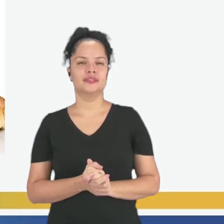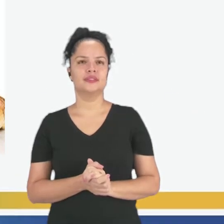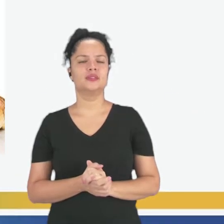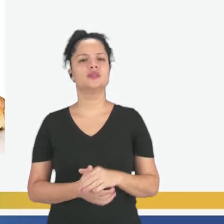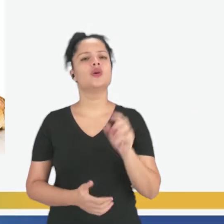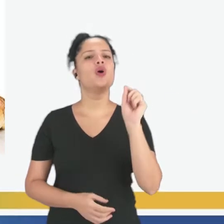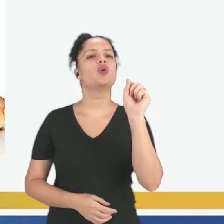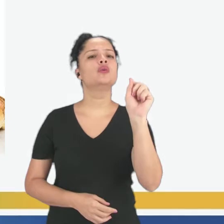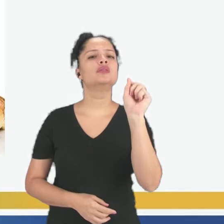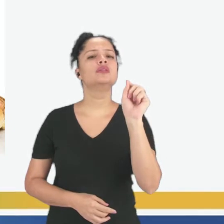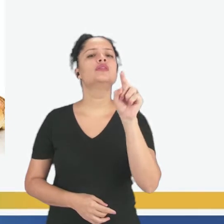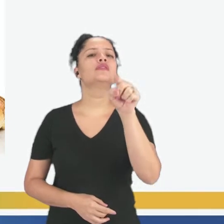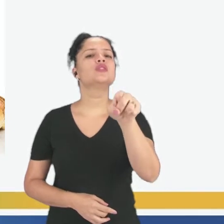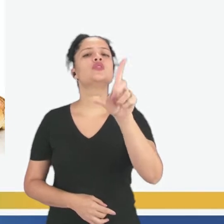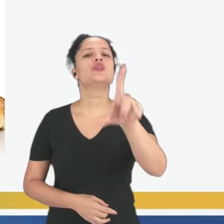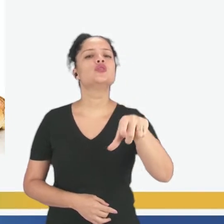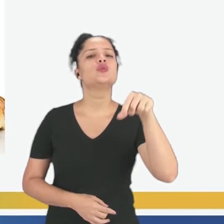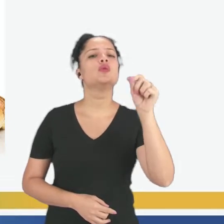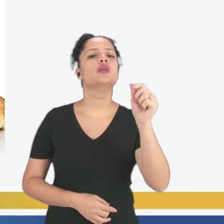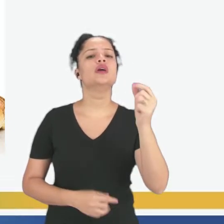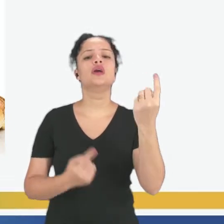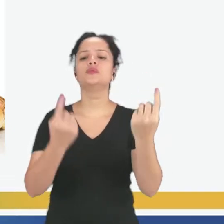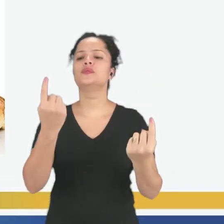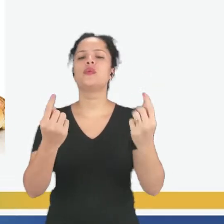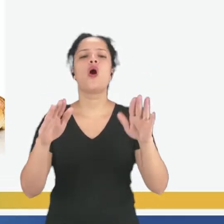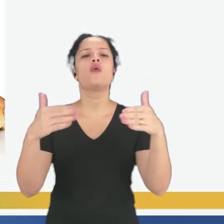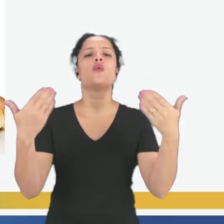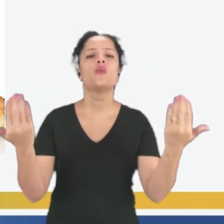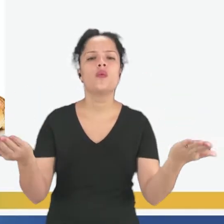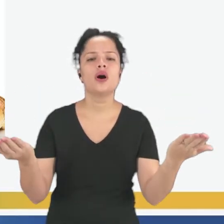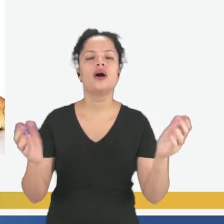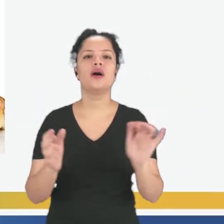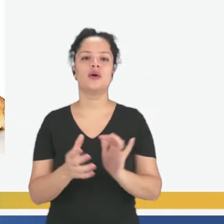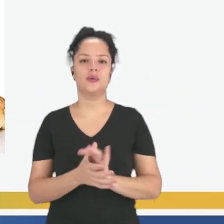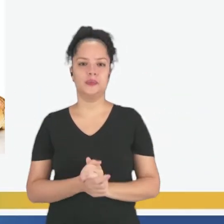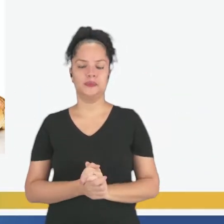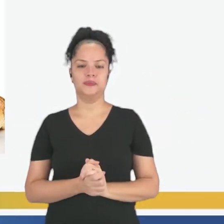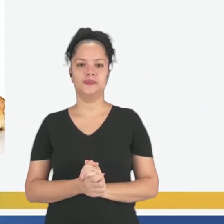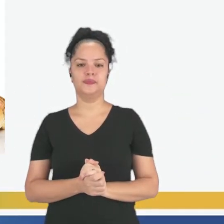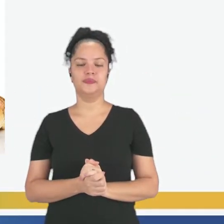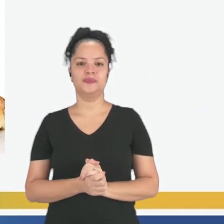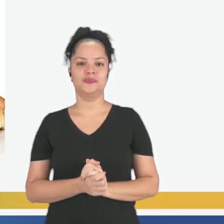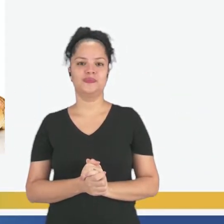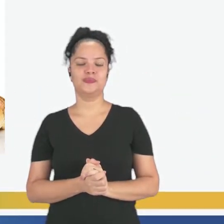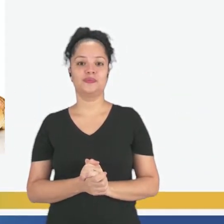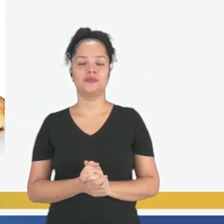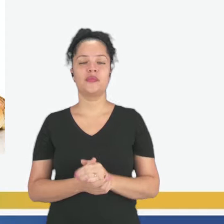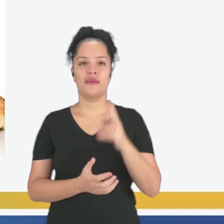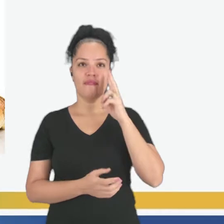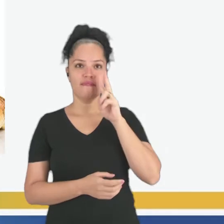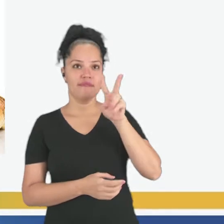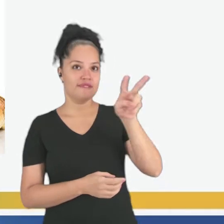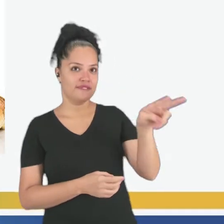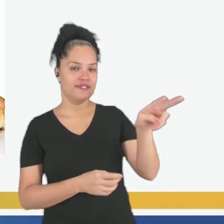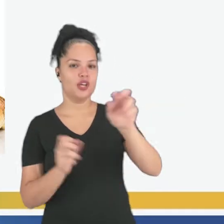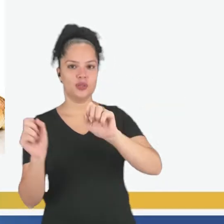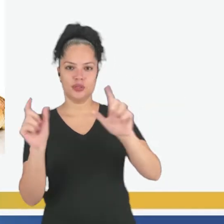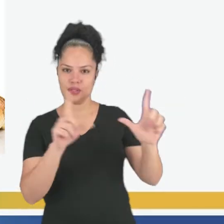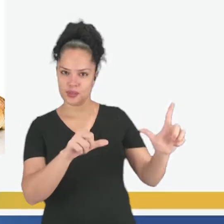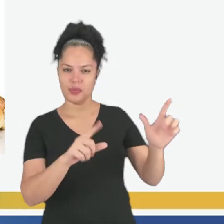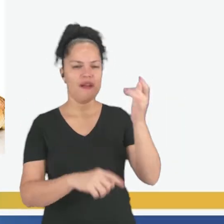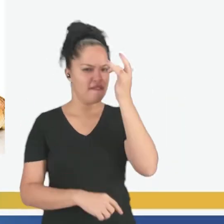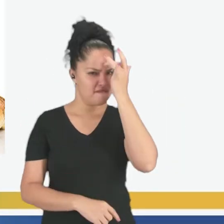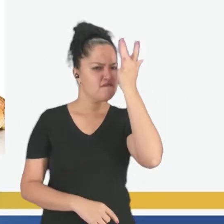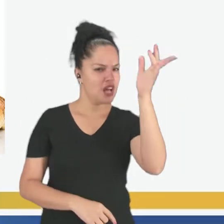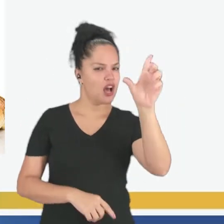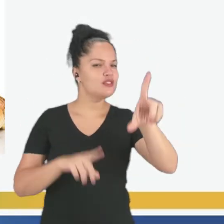você prefere? Which do you prefer? Healthy or junk food? Então observem a imagem aí. É fácil fazer